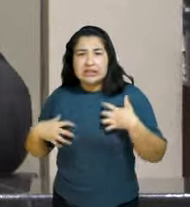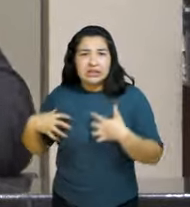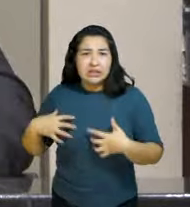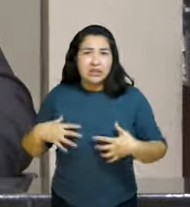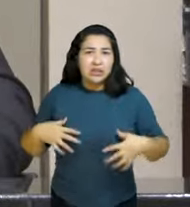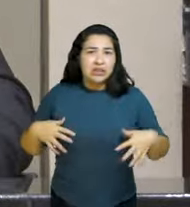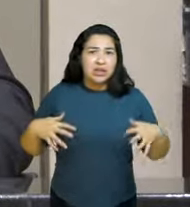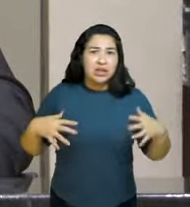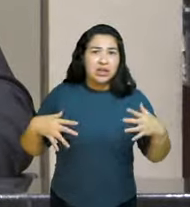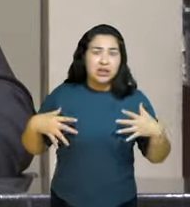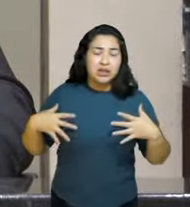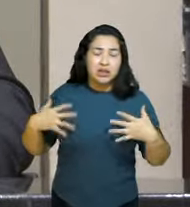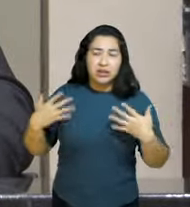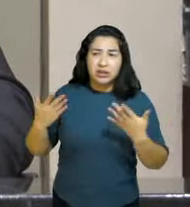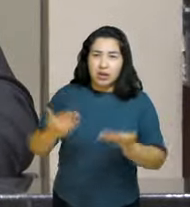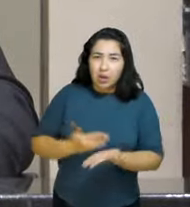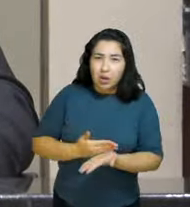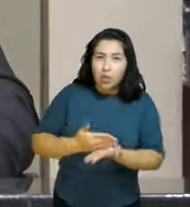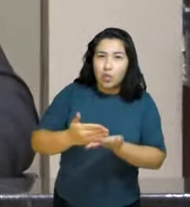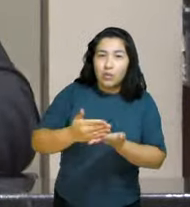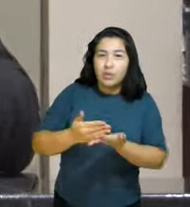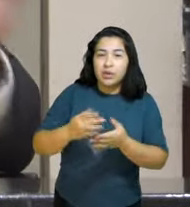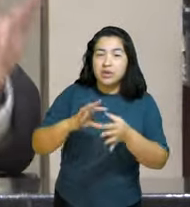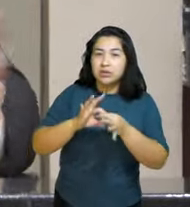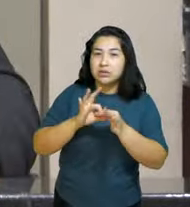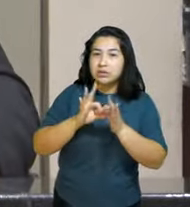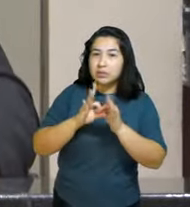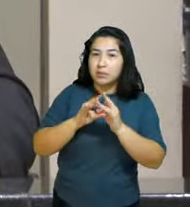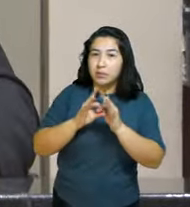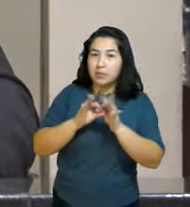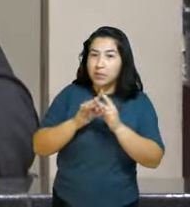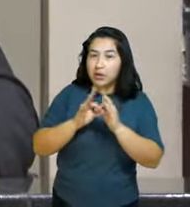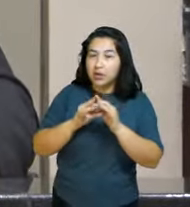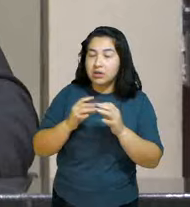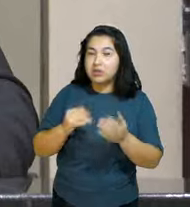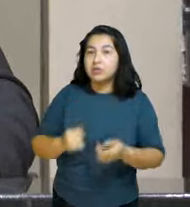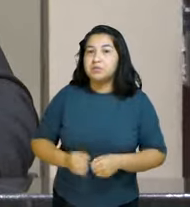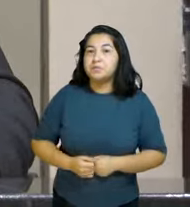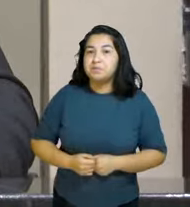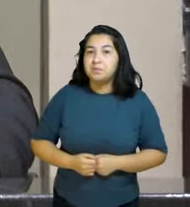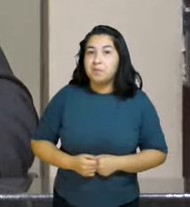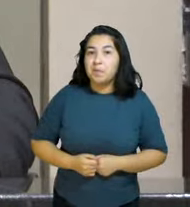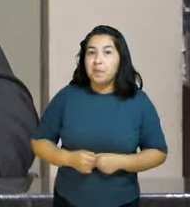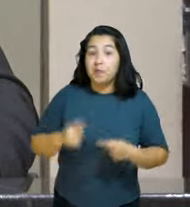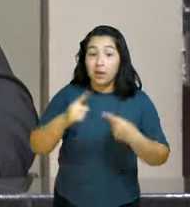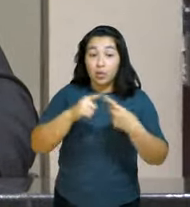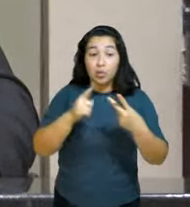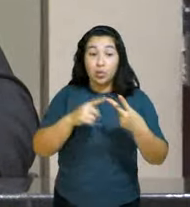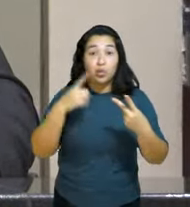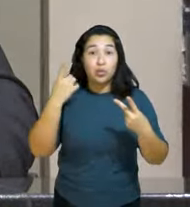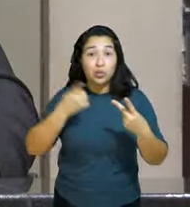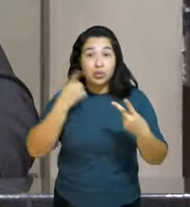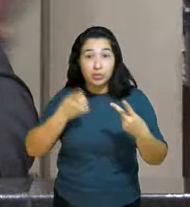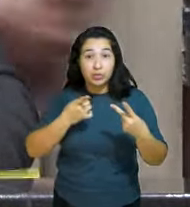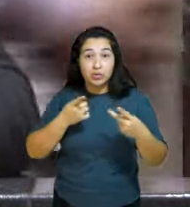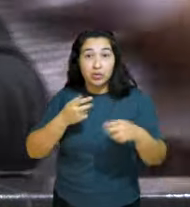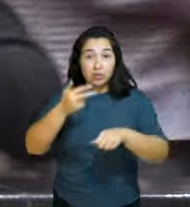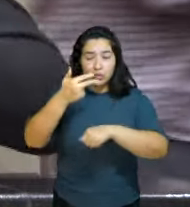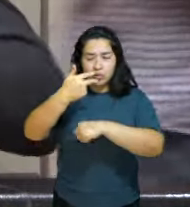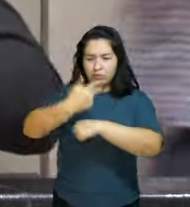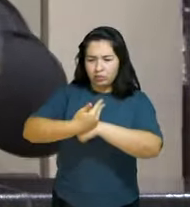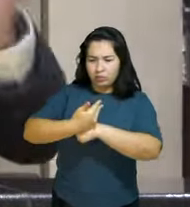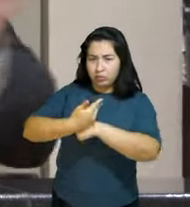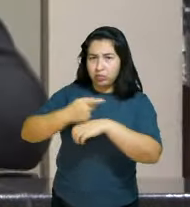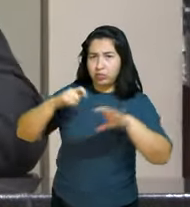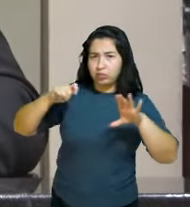do início lá do Parajás, que onde deu todo o problema, onde foram os dois primeiros deputados que gravaram vídeos, inclusive depois